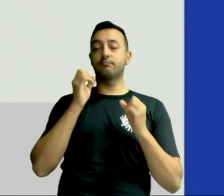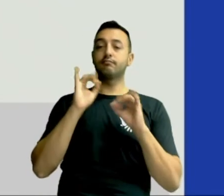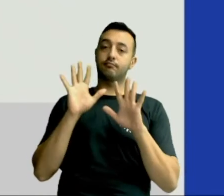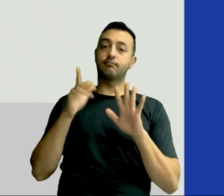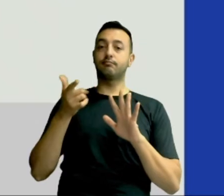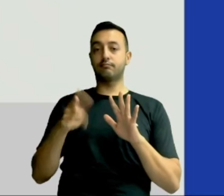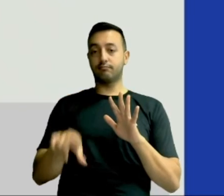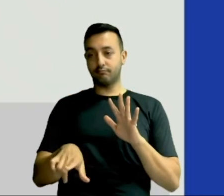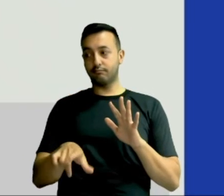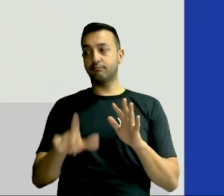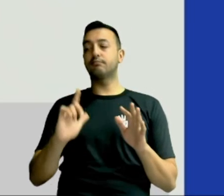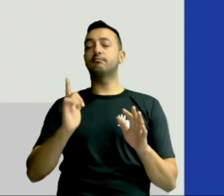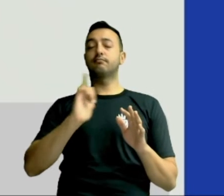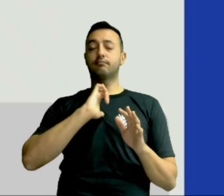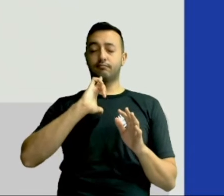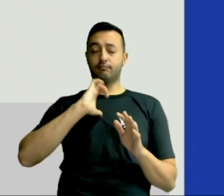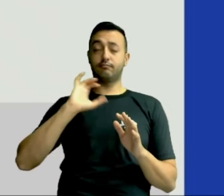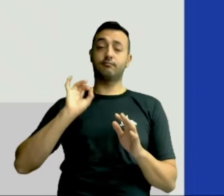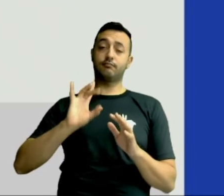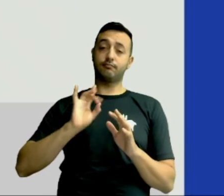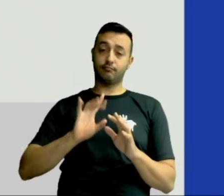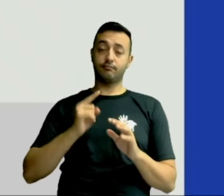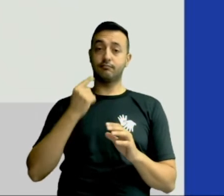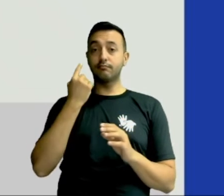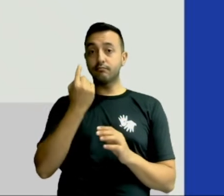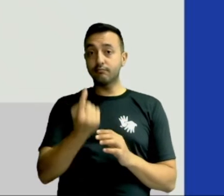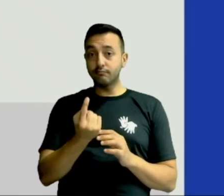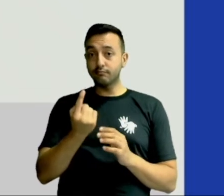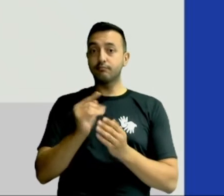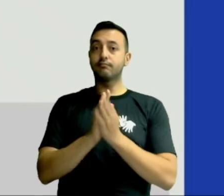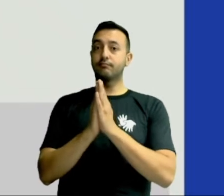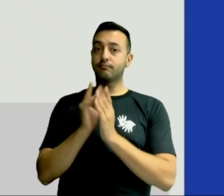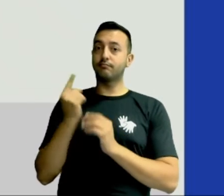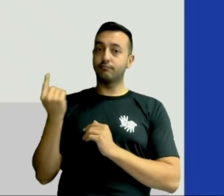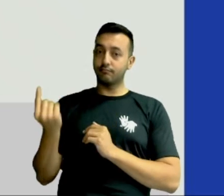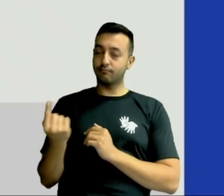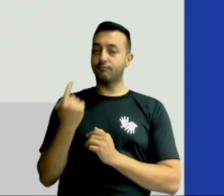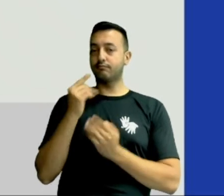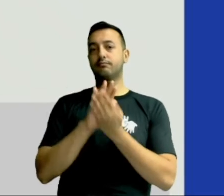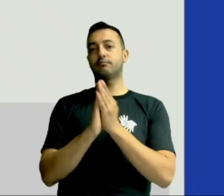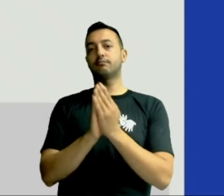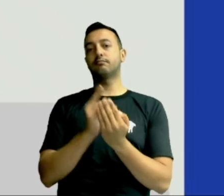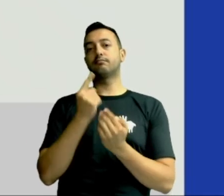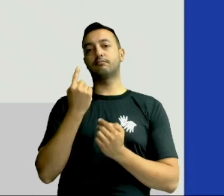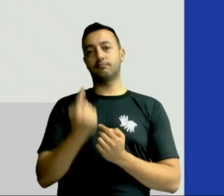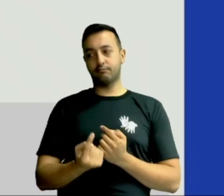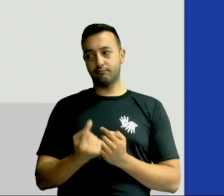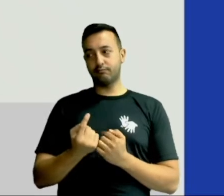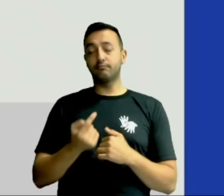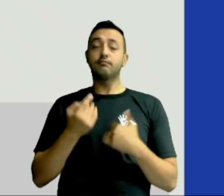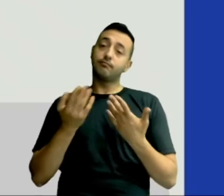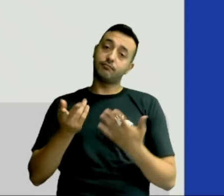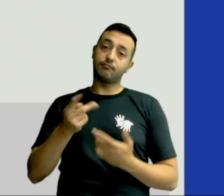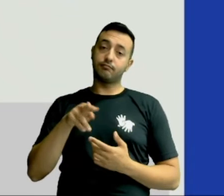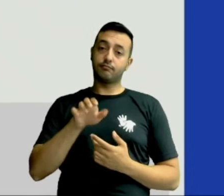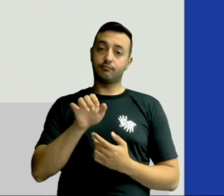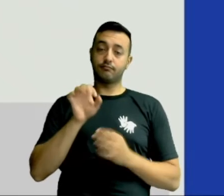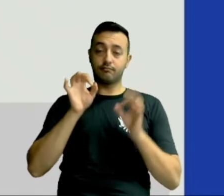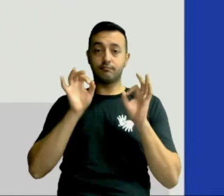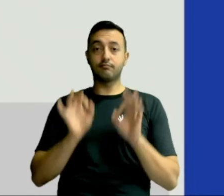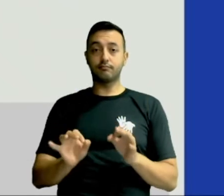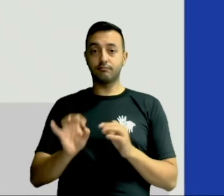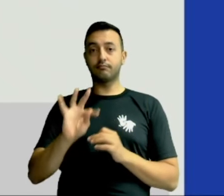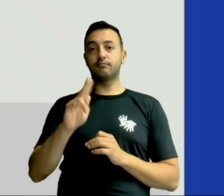mais uma vez que temos apenas uma Doll adol uma boneca então o pronome